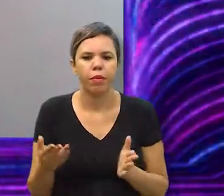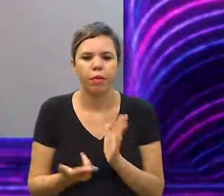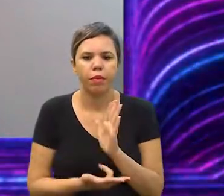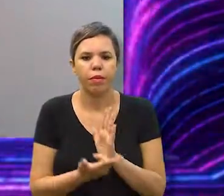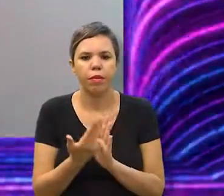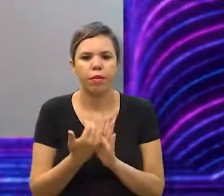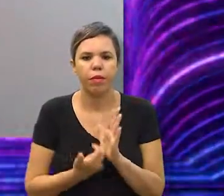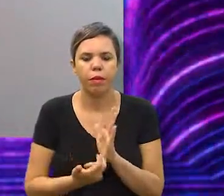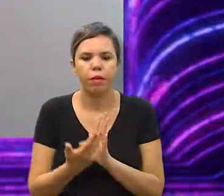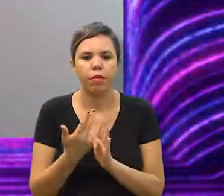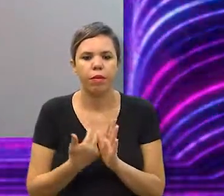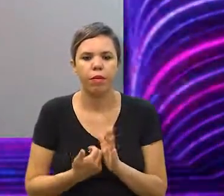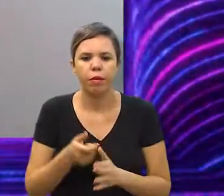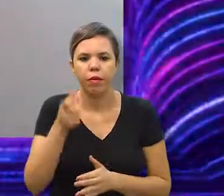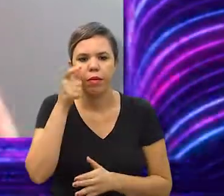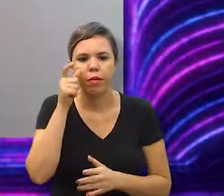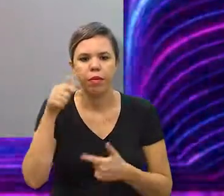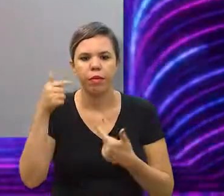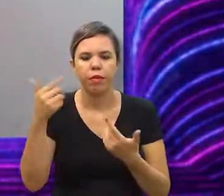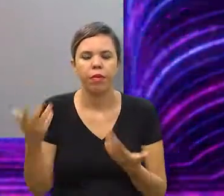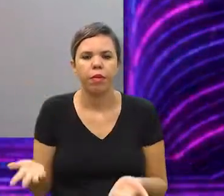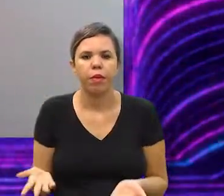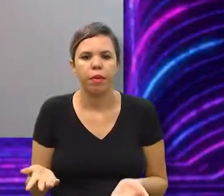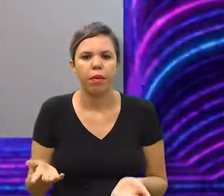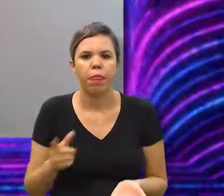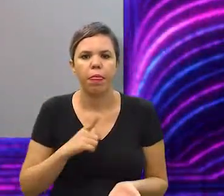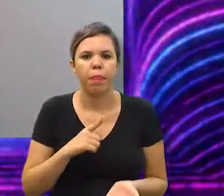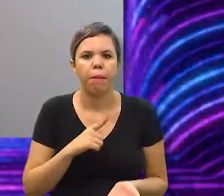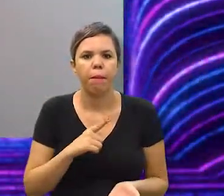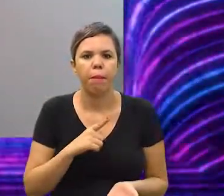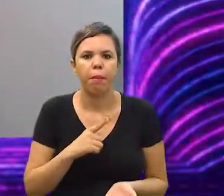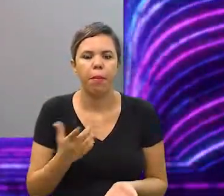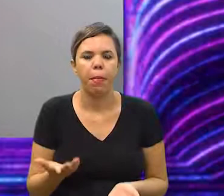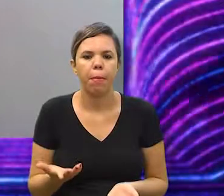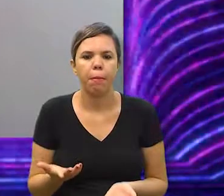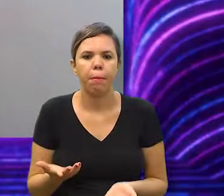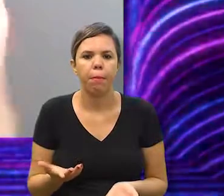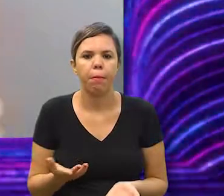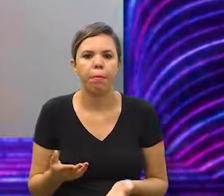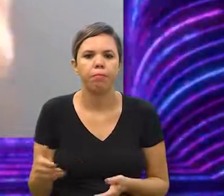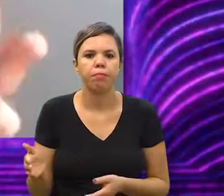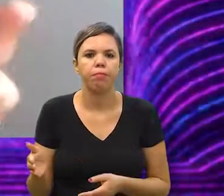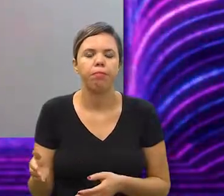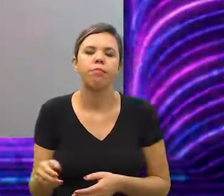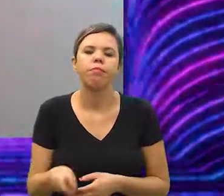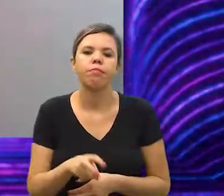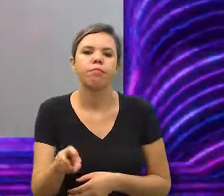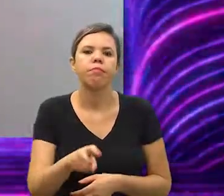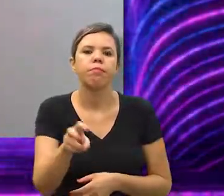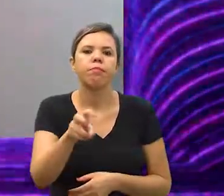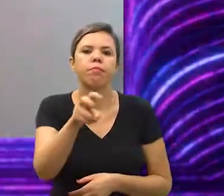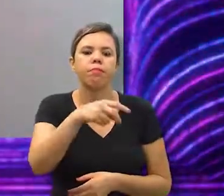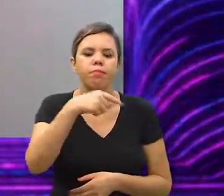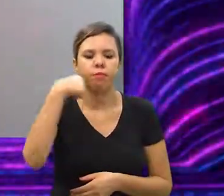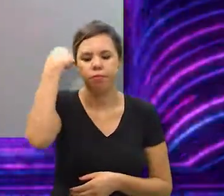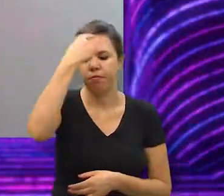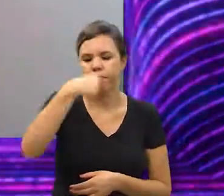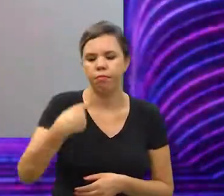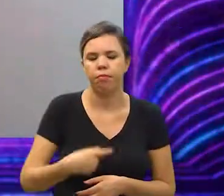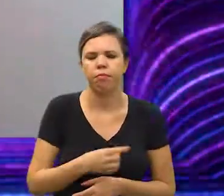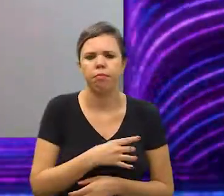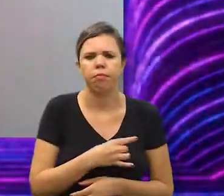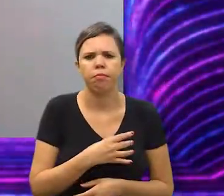você vê, sei lá, o personagem e aí ele tem uma cobra em volta do corpo. Que medo que é